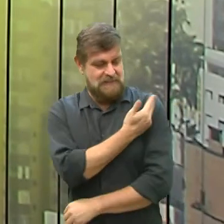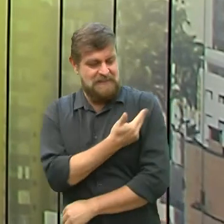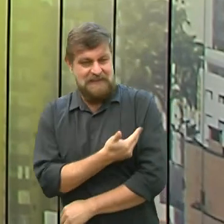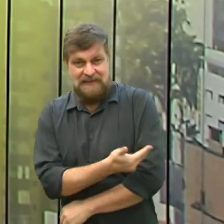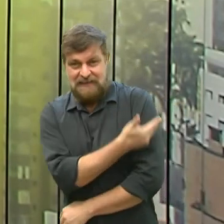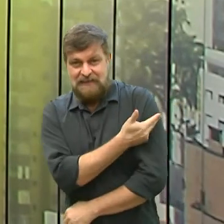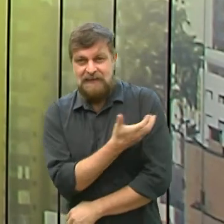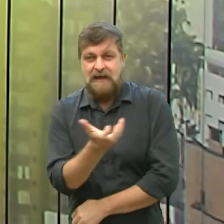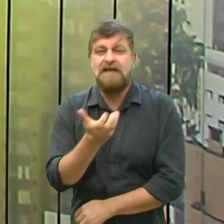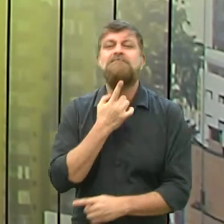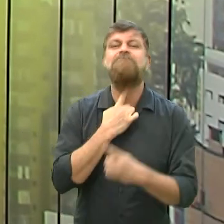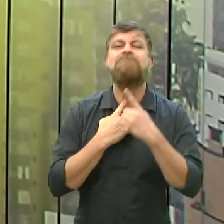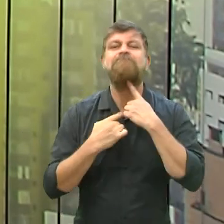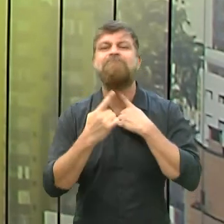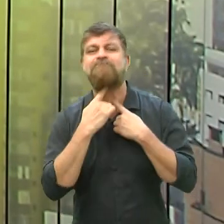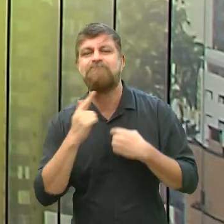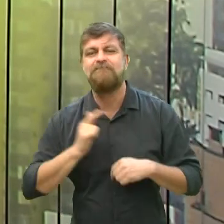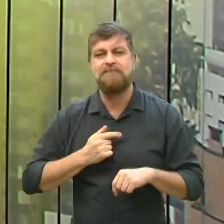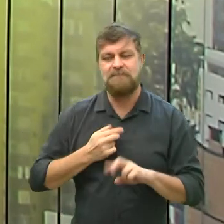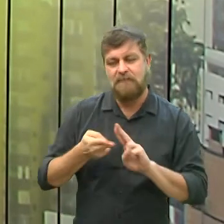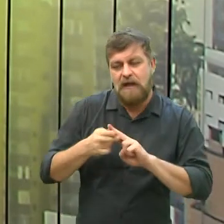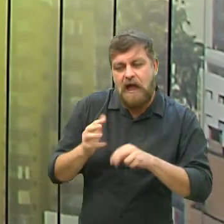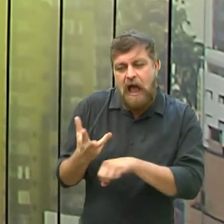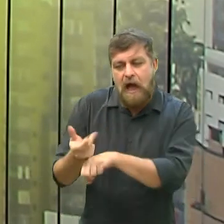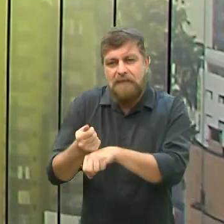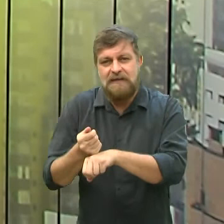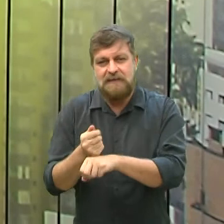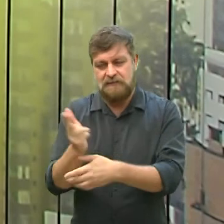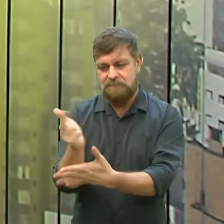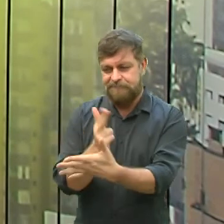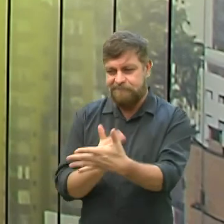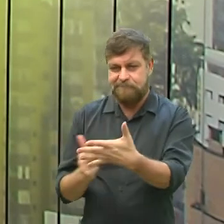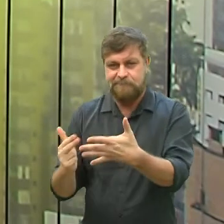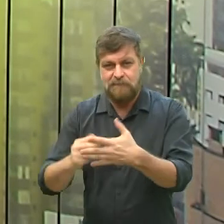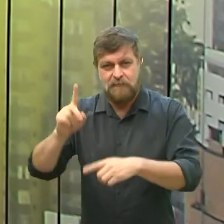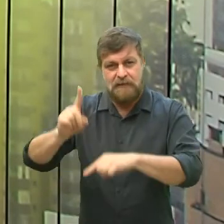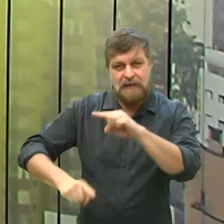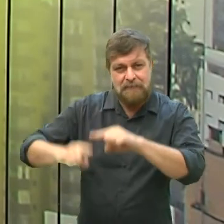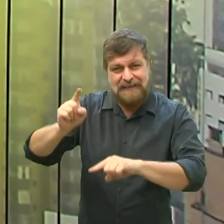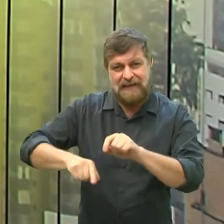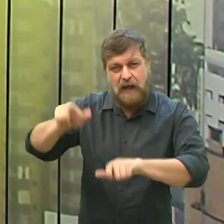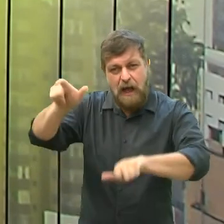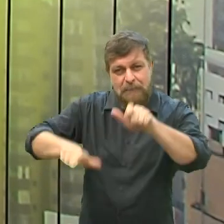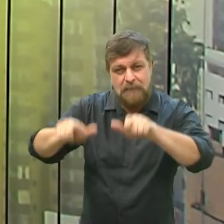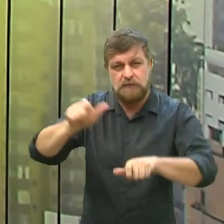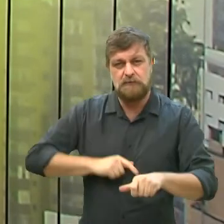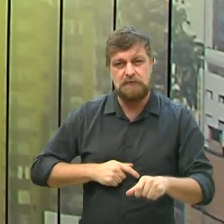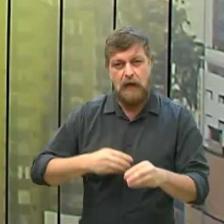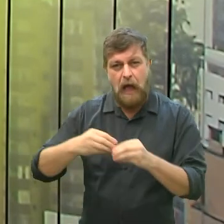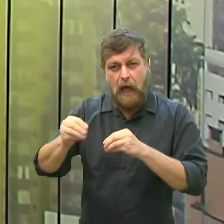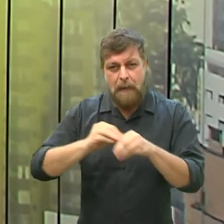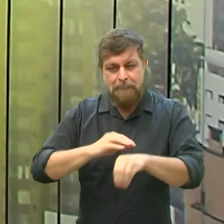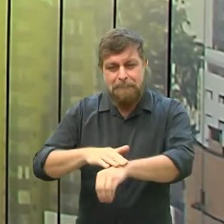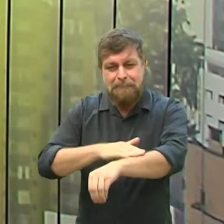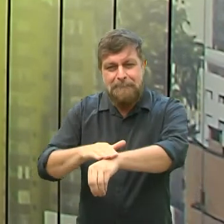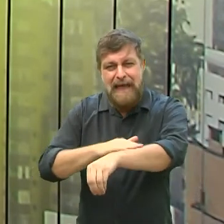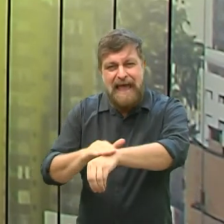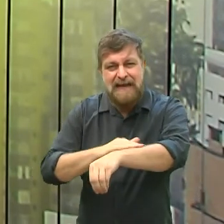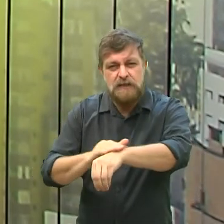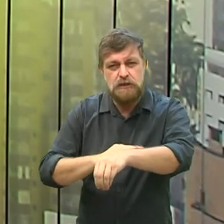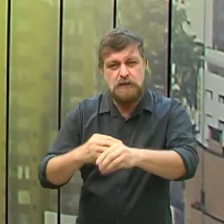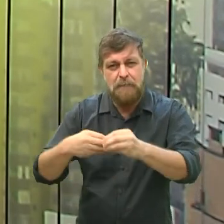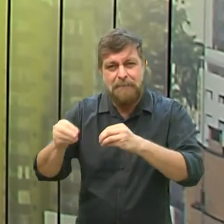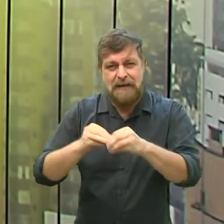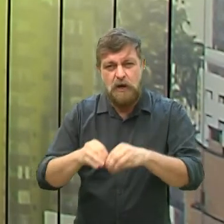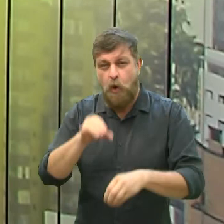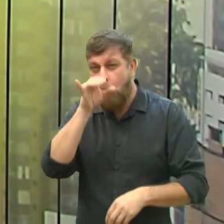achou desperdício praticar suas habilidades de desenho em materiais que muita gente usa, como pele sintética de plástico e pele